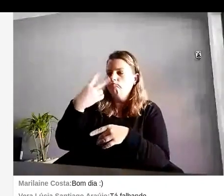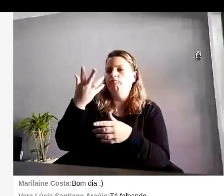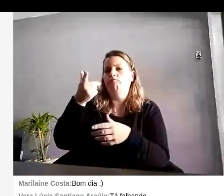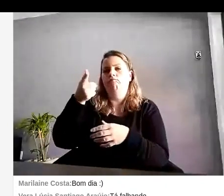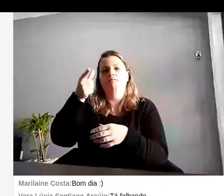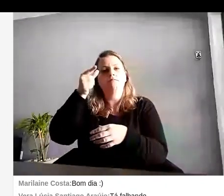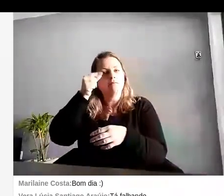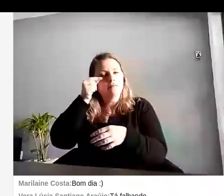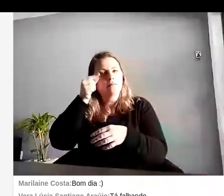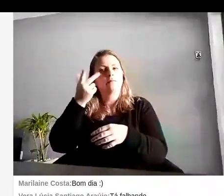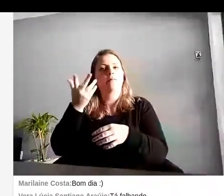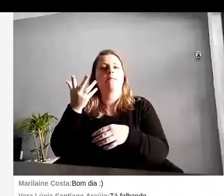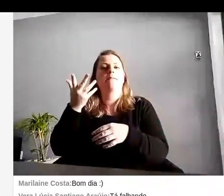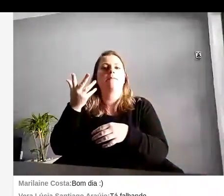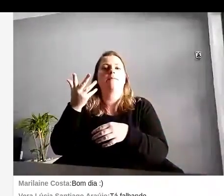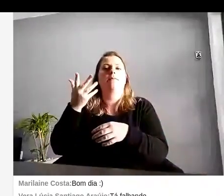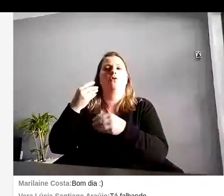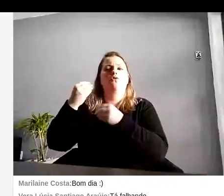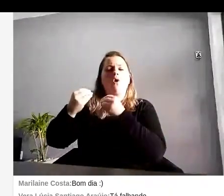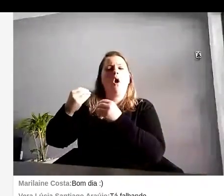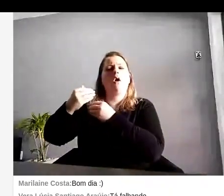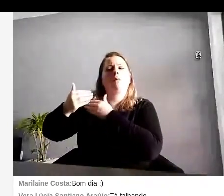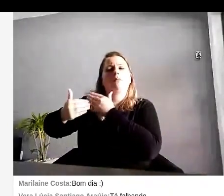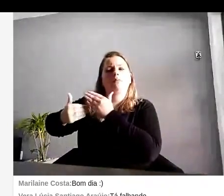em todo esse processo